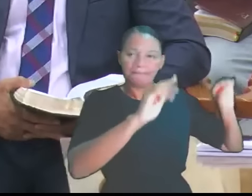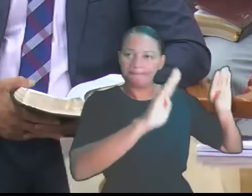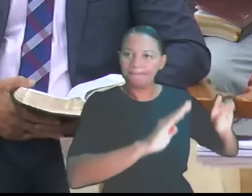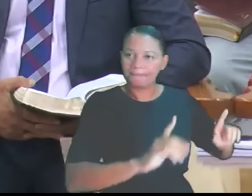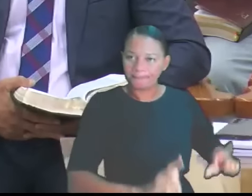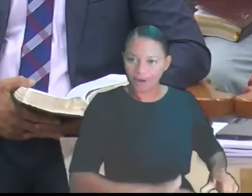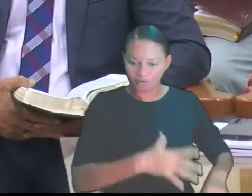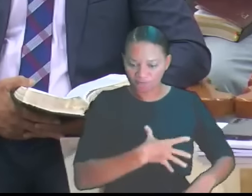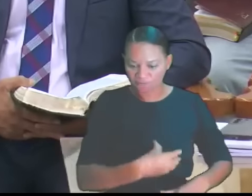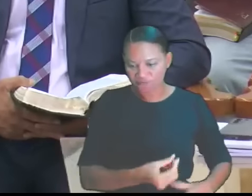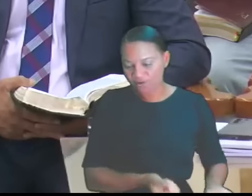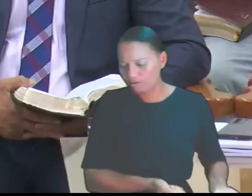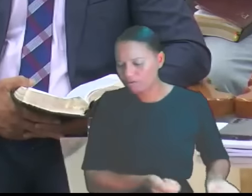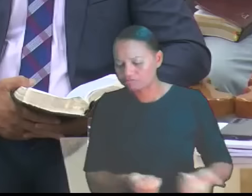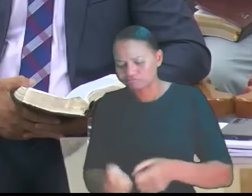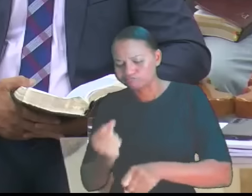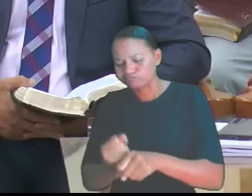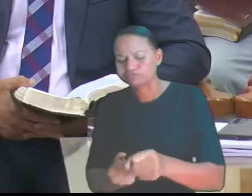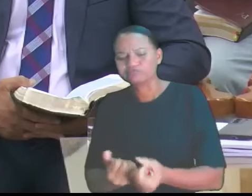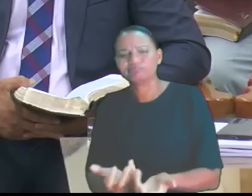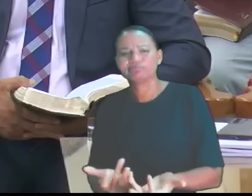próprios filhos e levava em sacrifício.